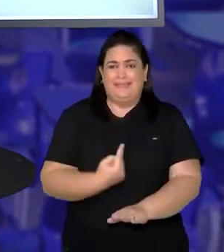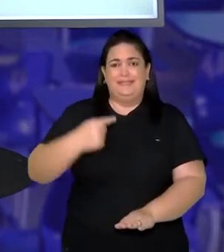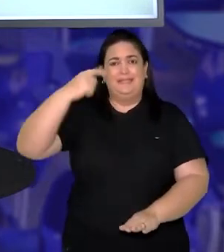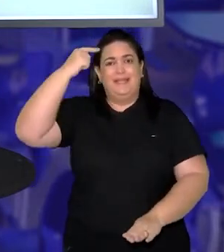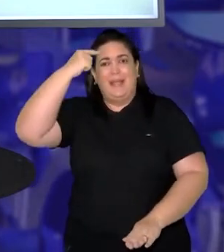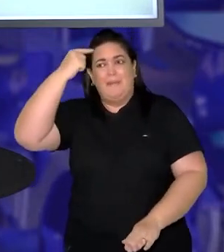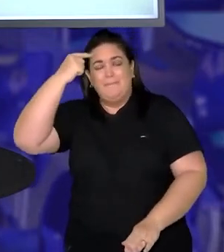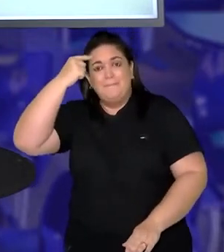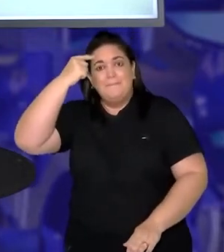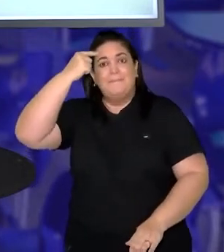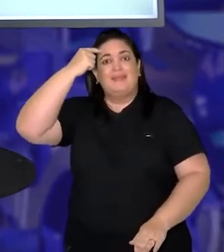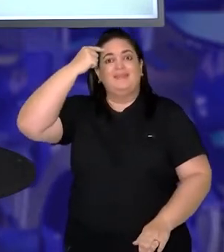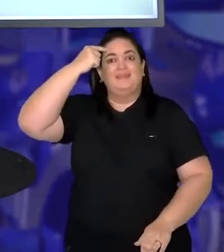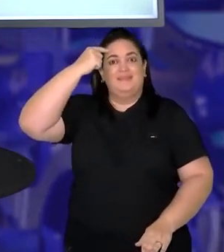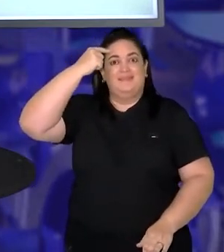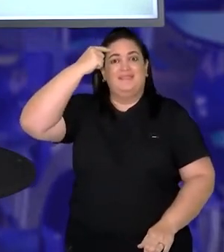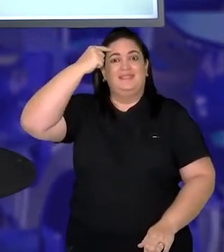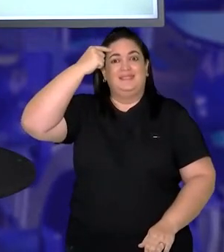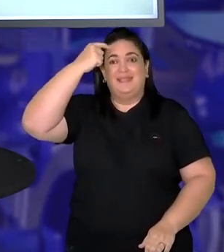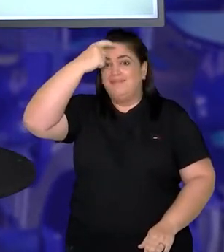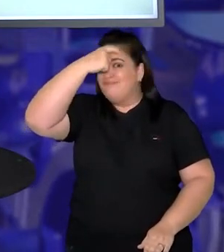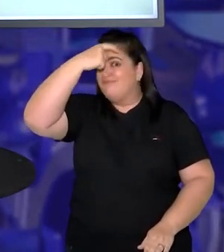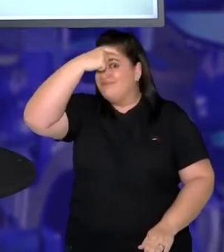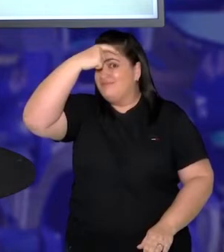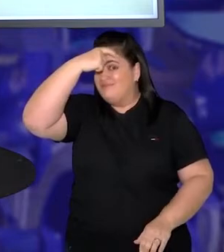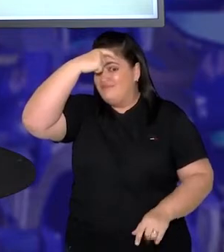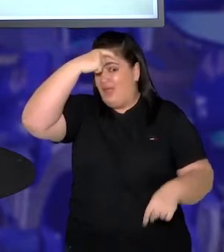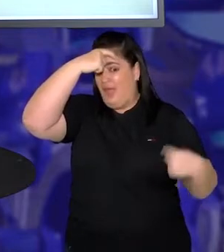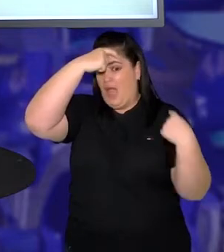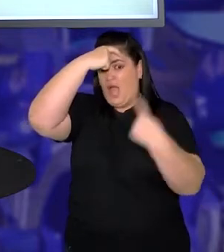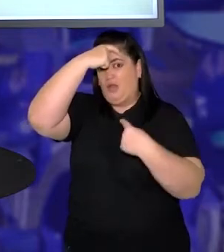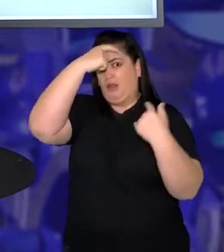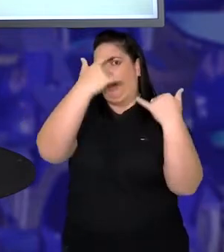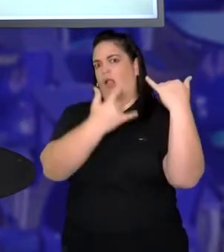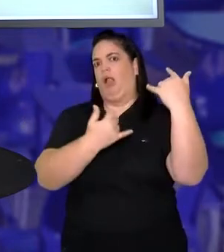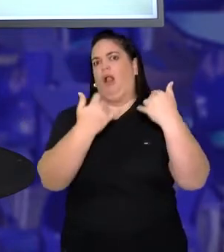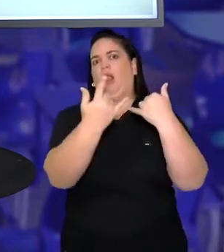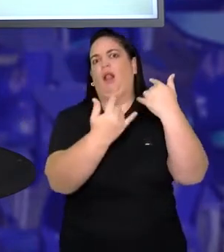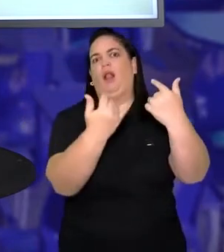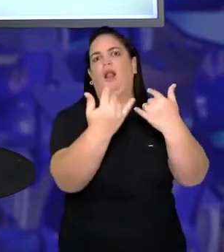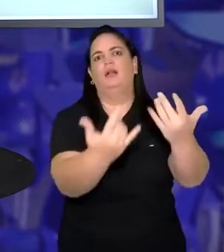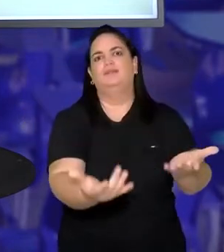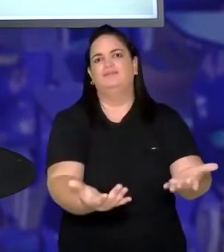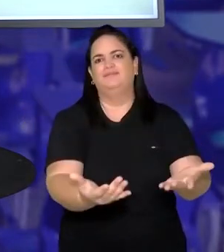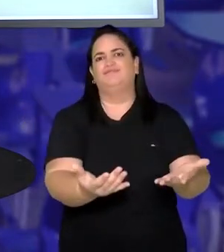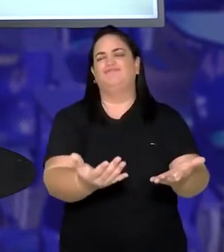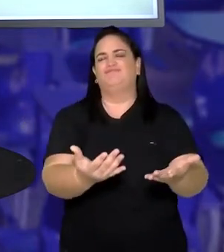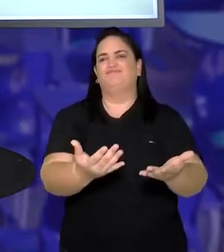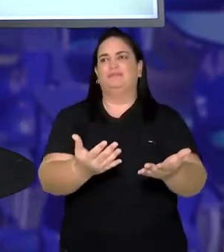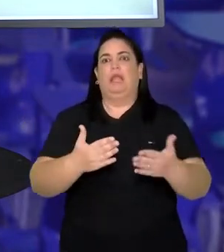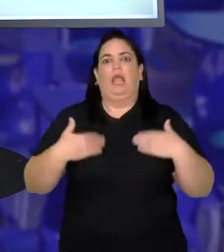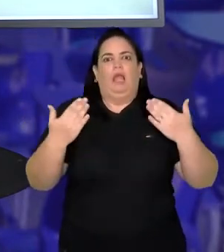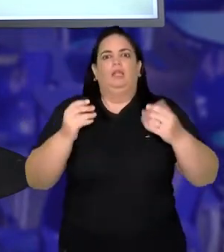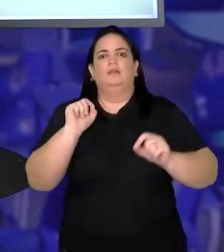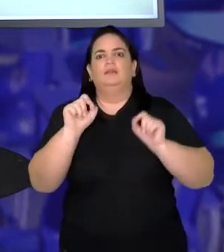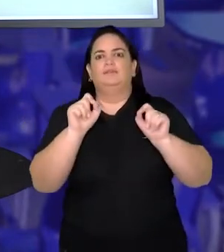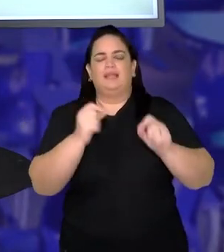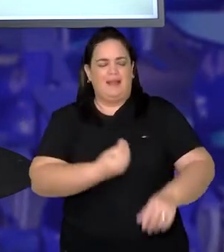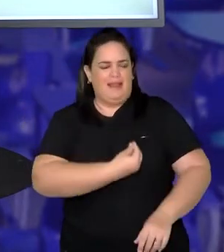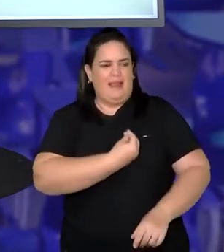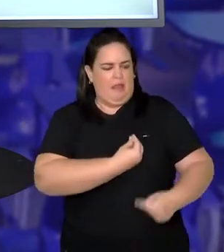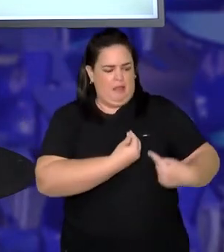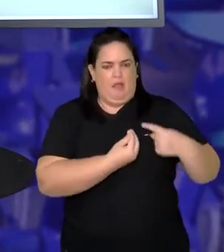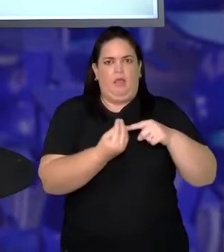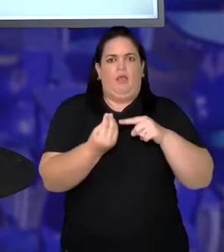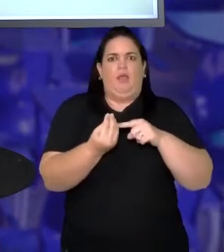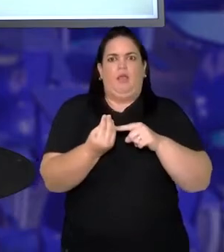nosso consumo tem que ter uma certa consciência, nós acabamos sendo levados por esse padrão de consumo e de repente tudo que você tem na